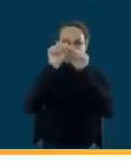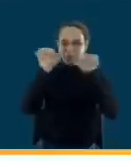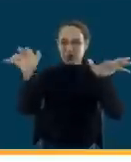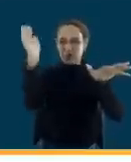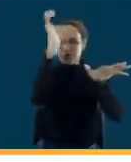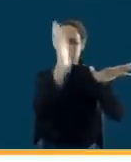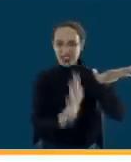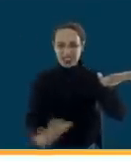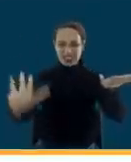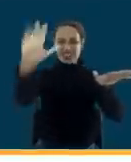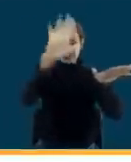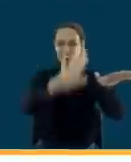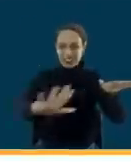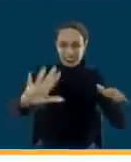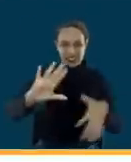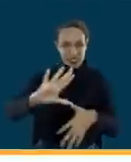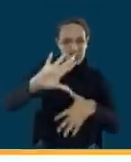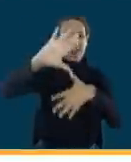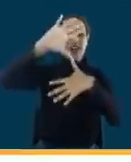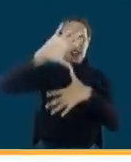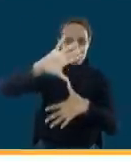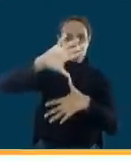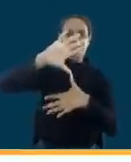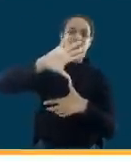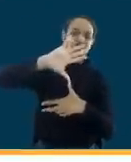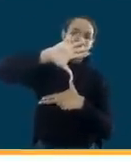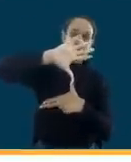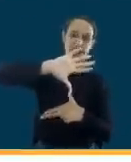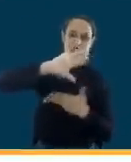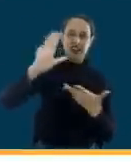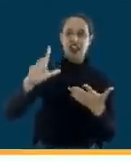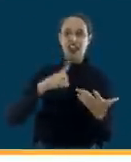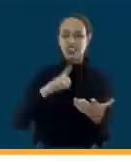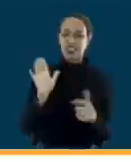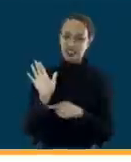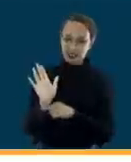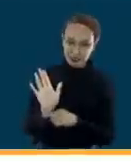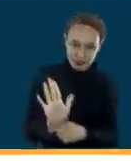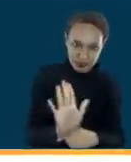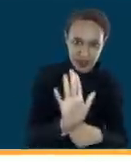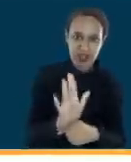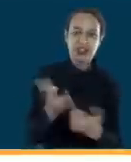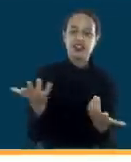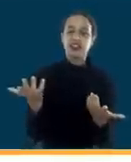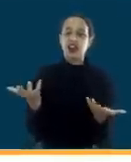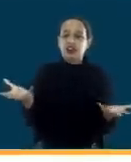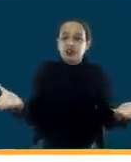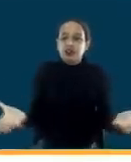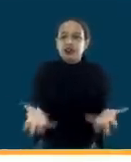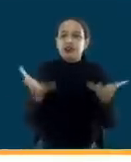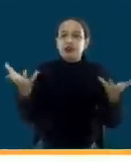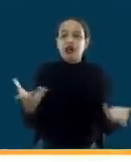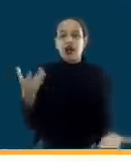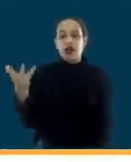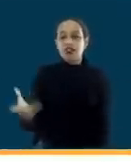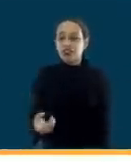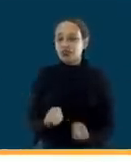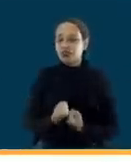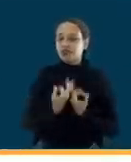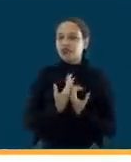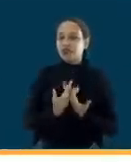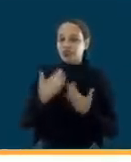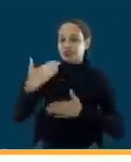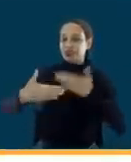Latina, que também tem sido um grande mestre, um condutor e um inspirador aí nesse processo, né? Mas nós vamos aqui, sem